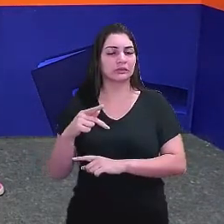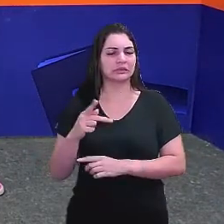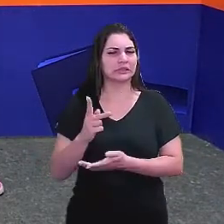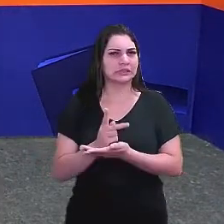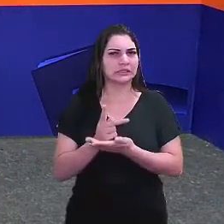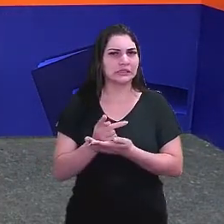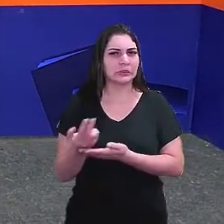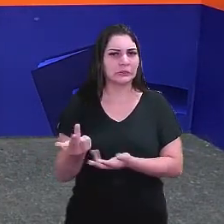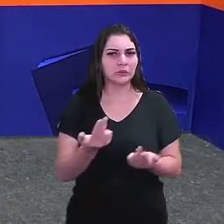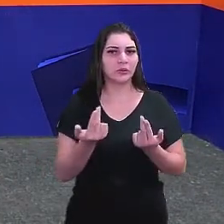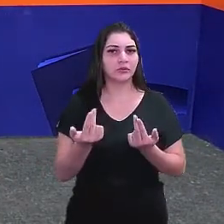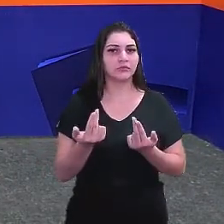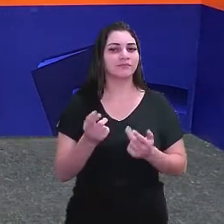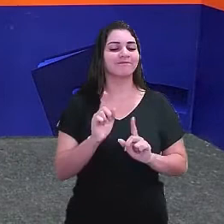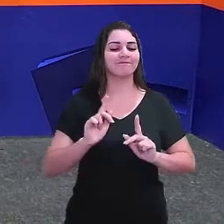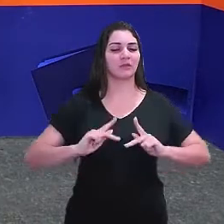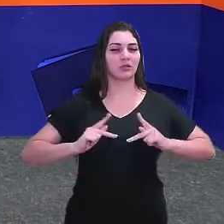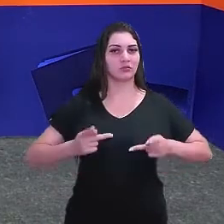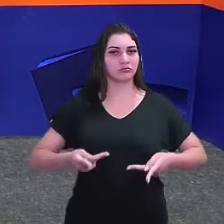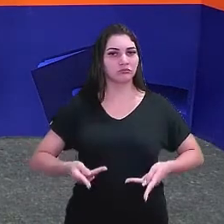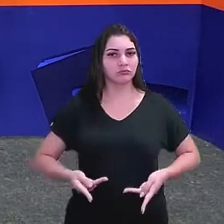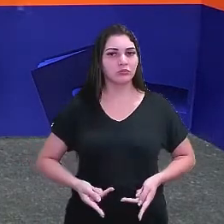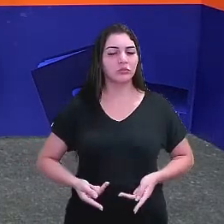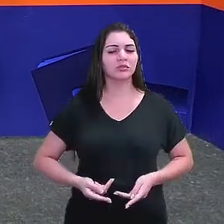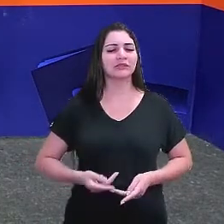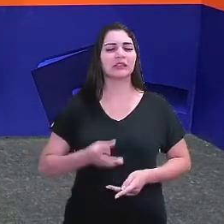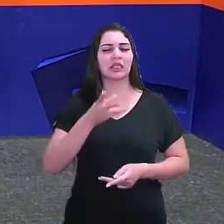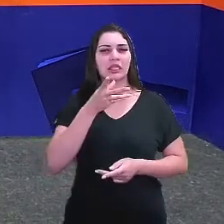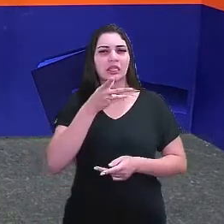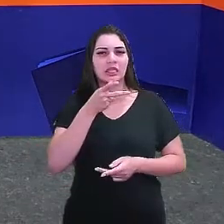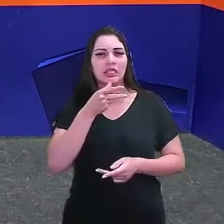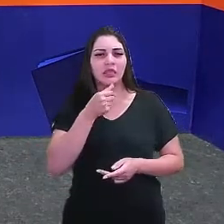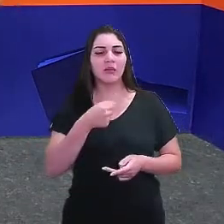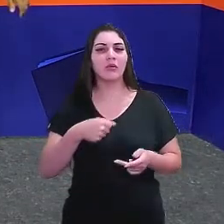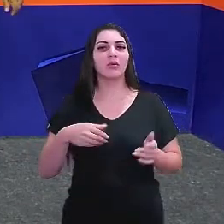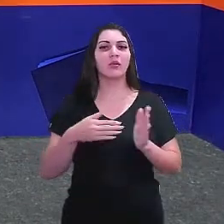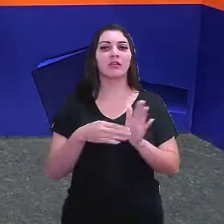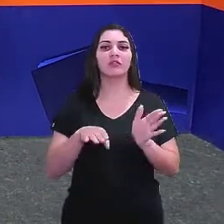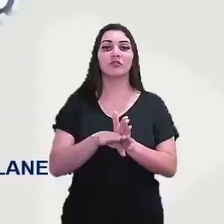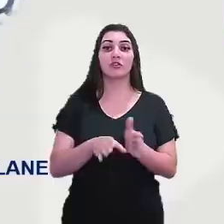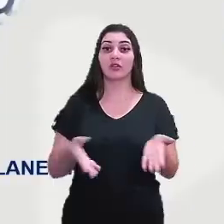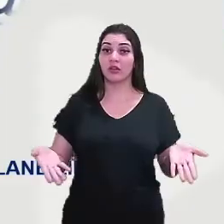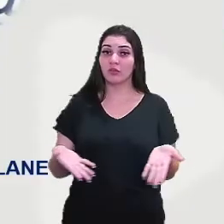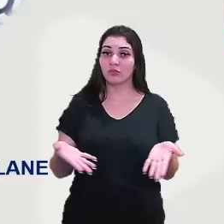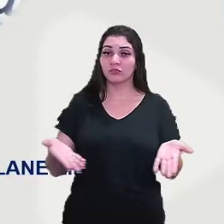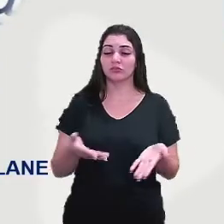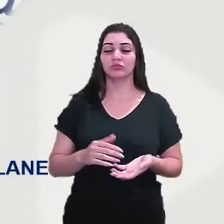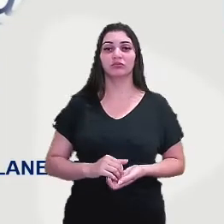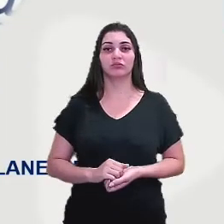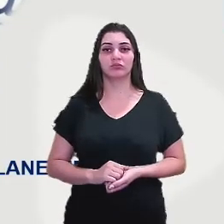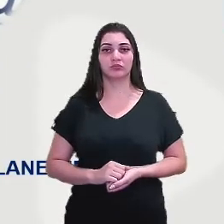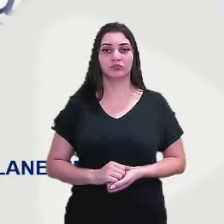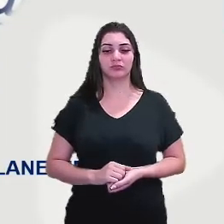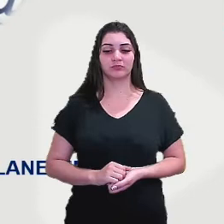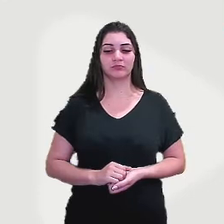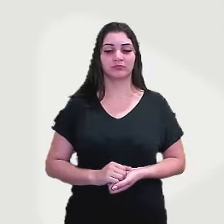humanidade percorreu um longo caminho até chegarmos no que usamos hoje. Vamos lá conhecer?